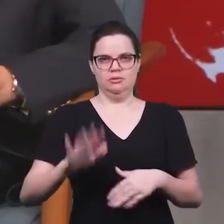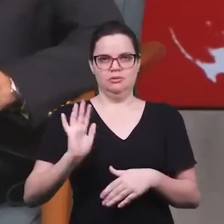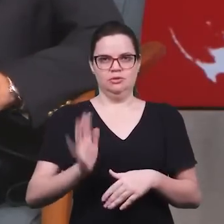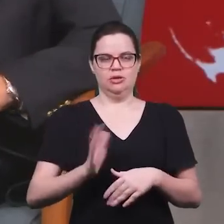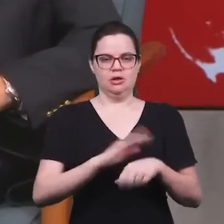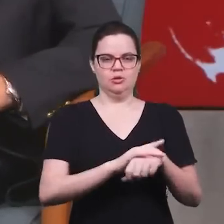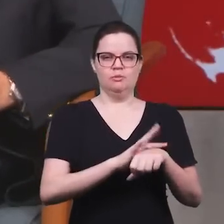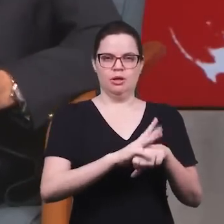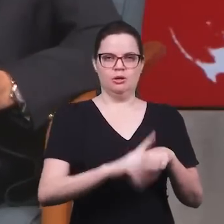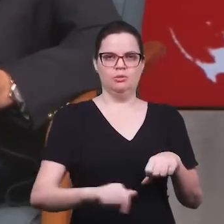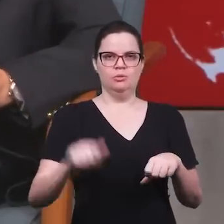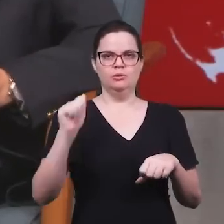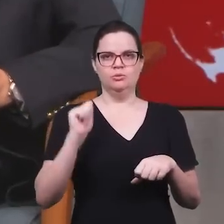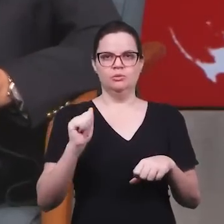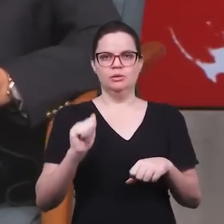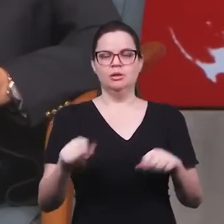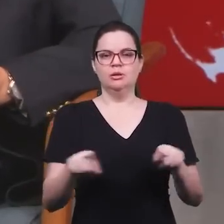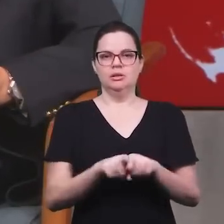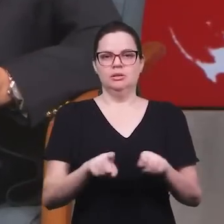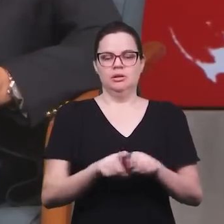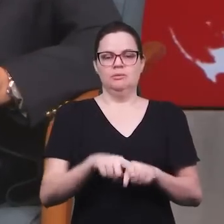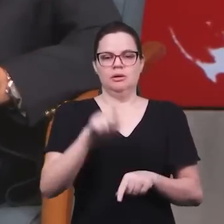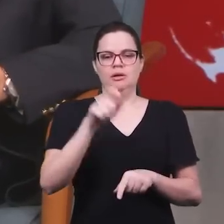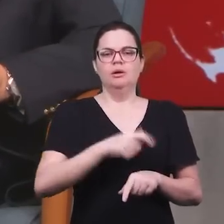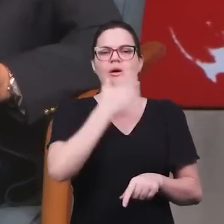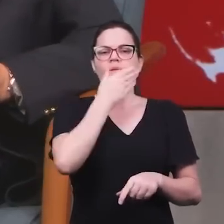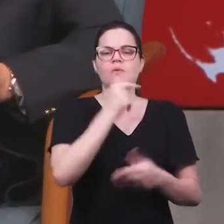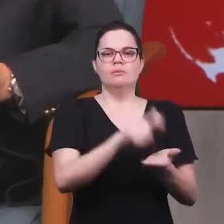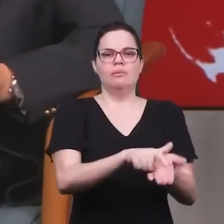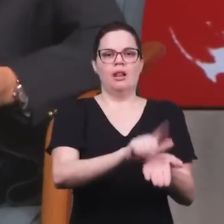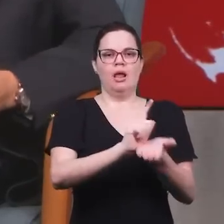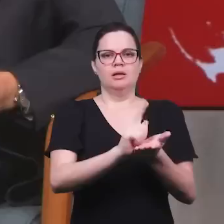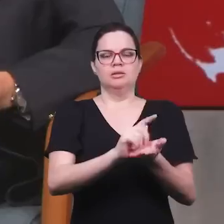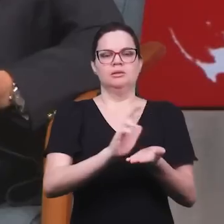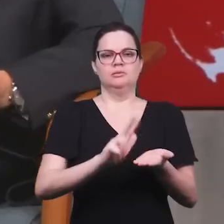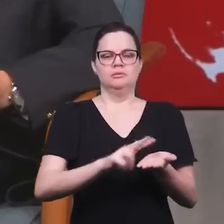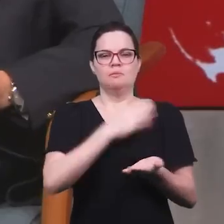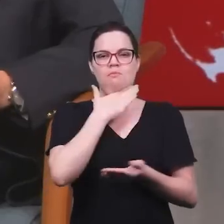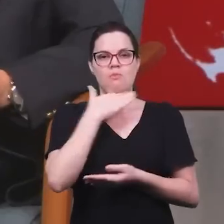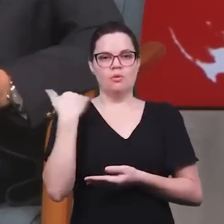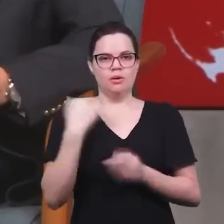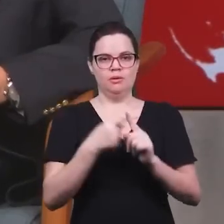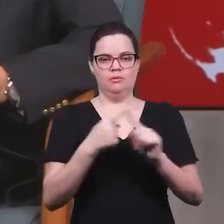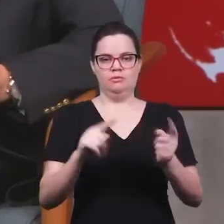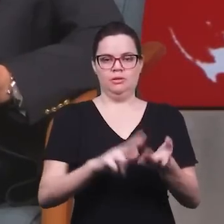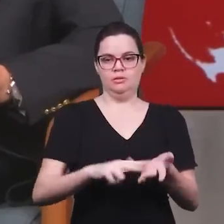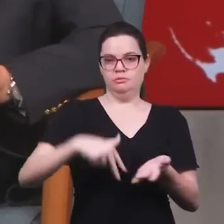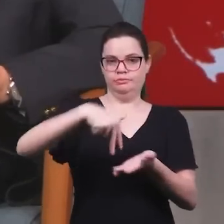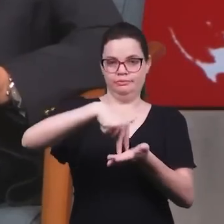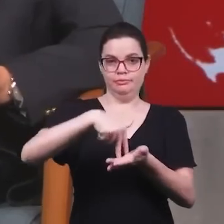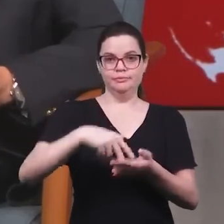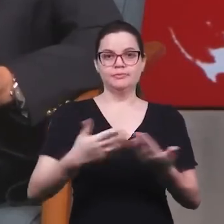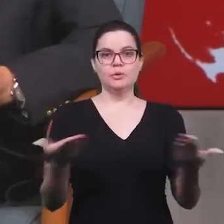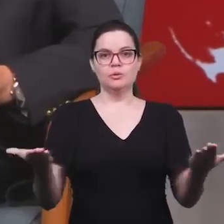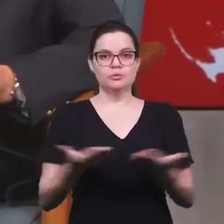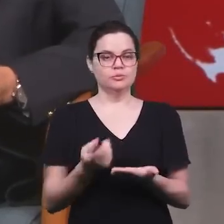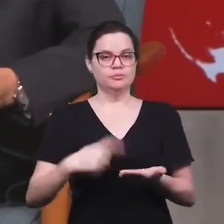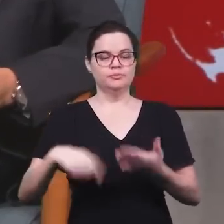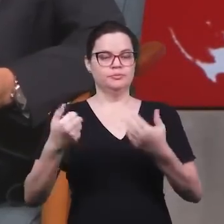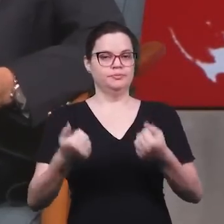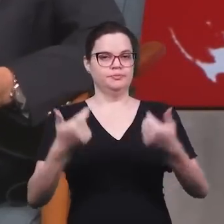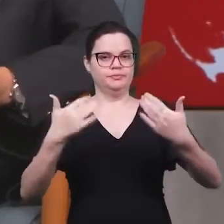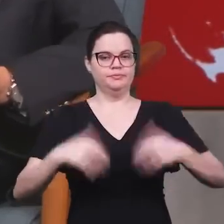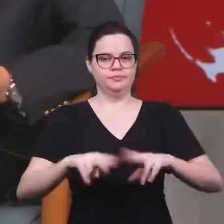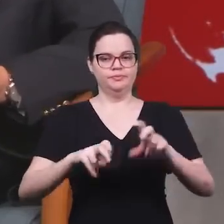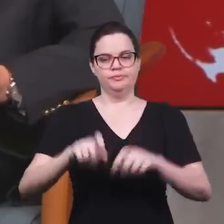cura, a ressurreição de Lázaro. Hoje nós vamos falar sobre a ressurreição do